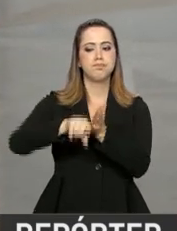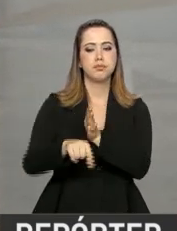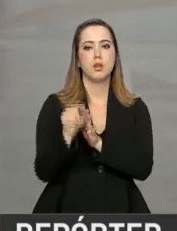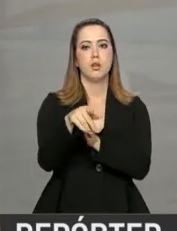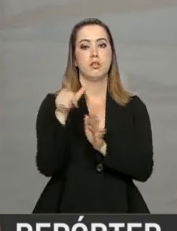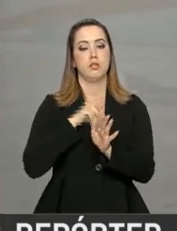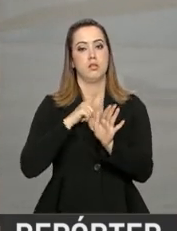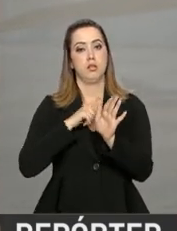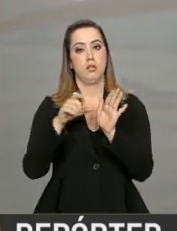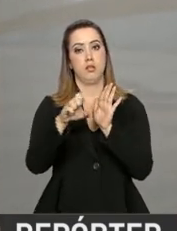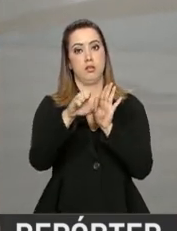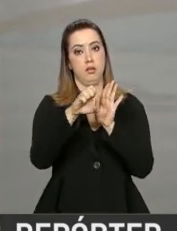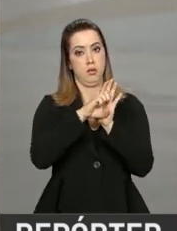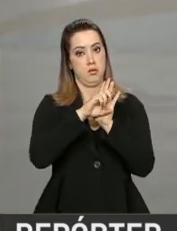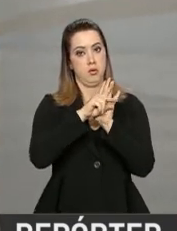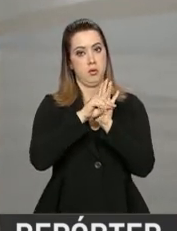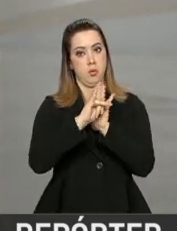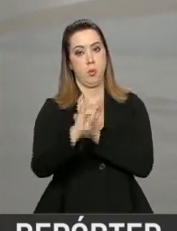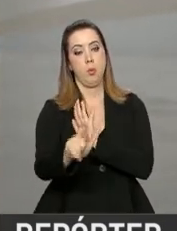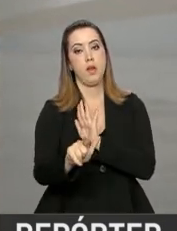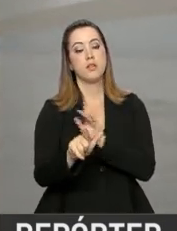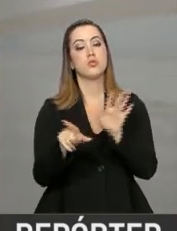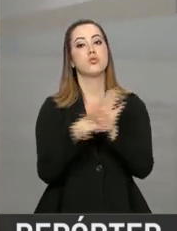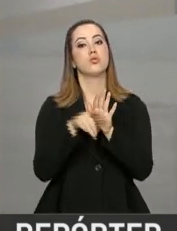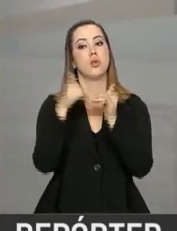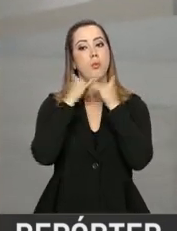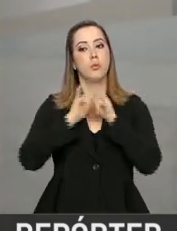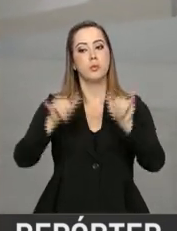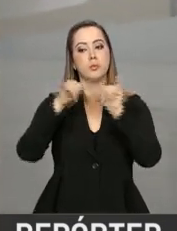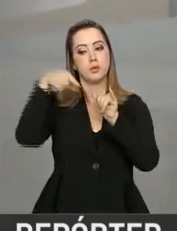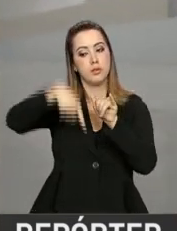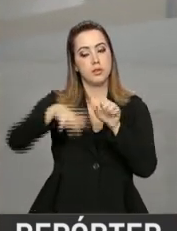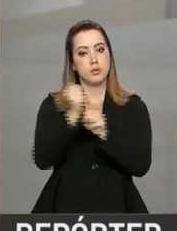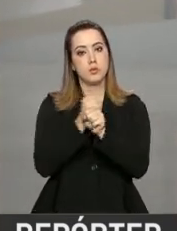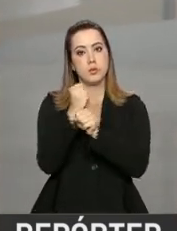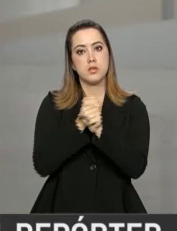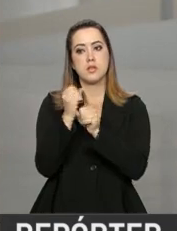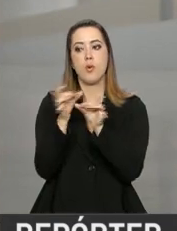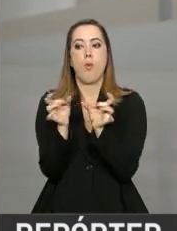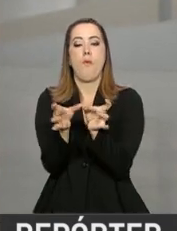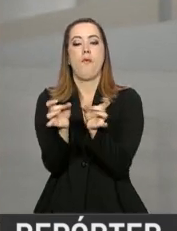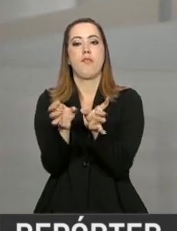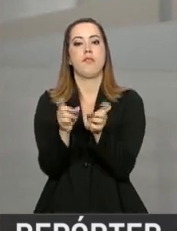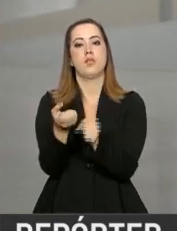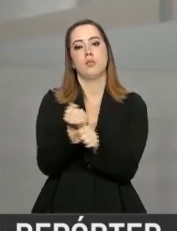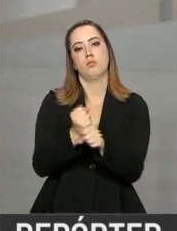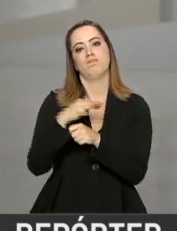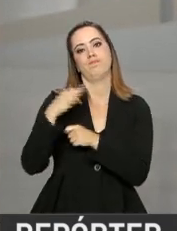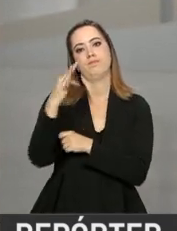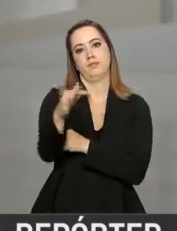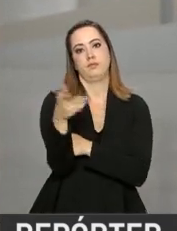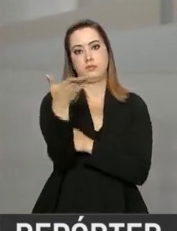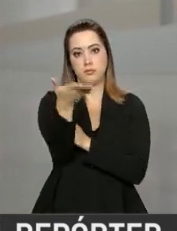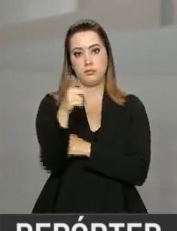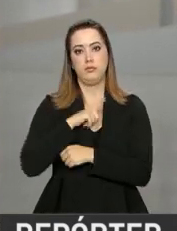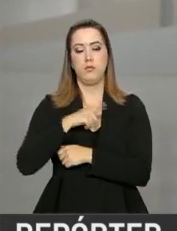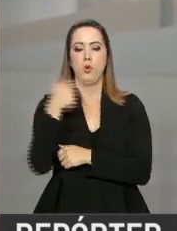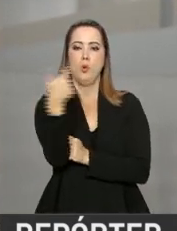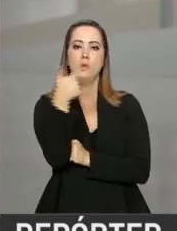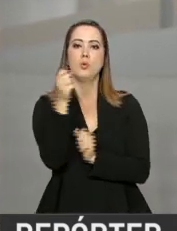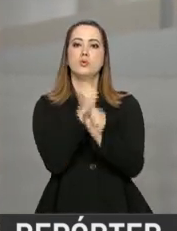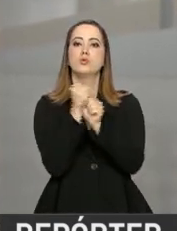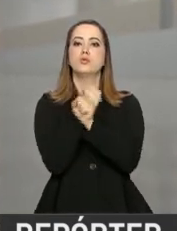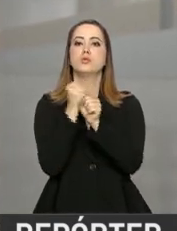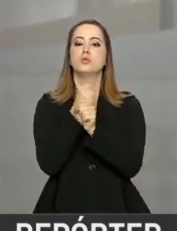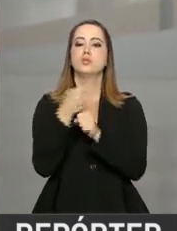editais publicados até o fim desse ano, com leilão previsto para o começo do ano que vem. Na lista de empresas que serão vendidas no segundo semestre de